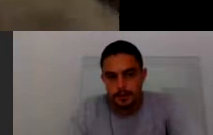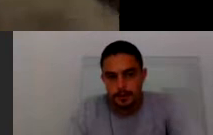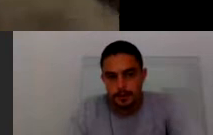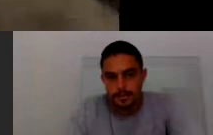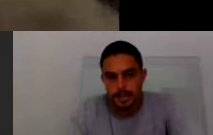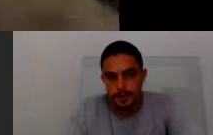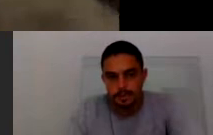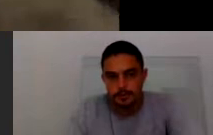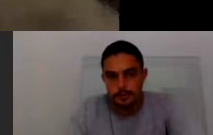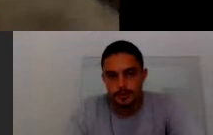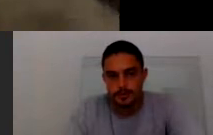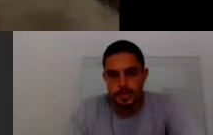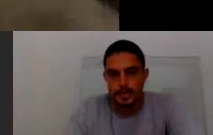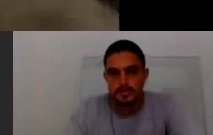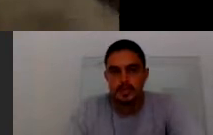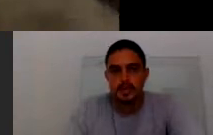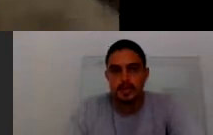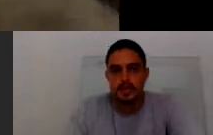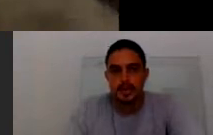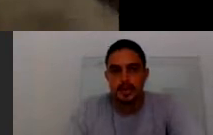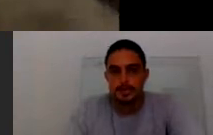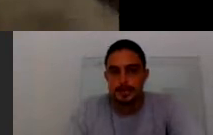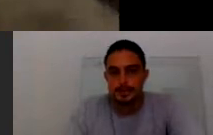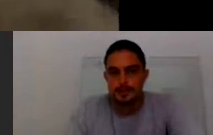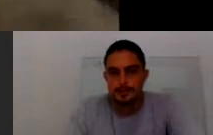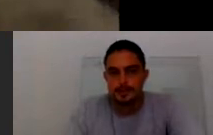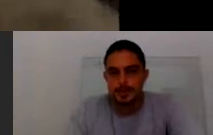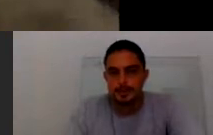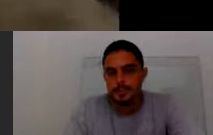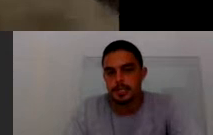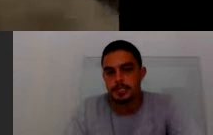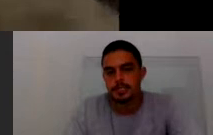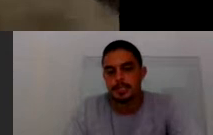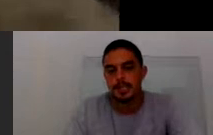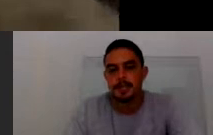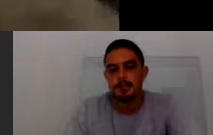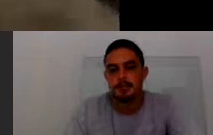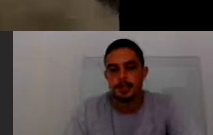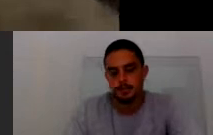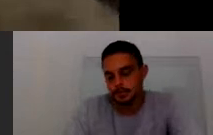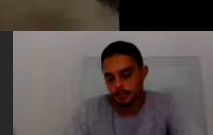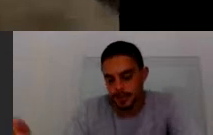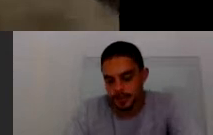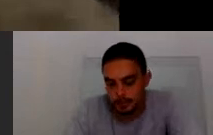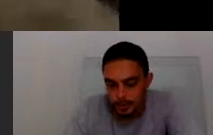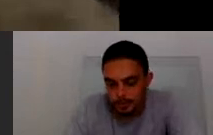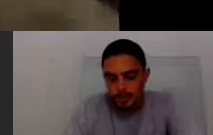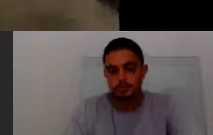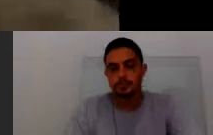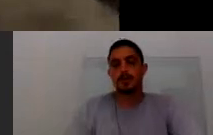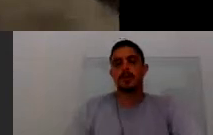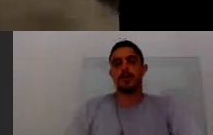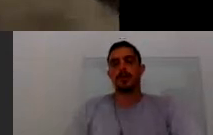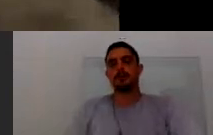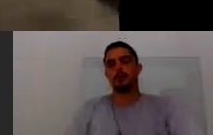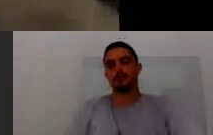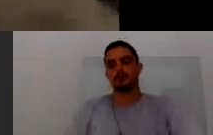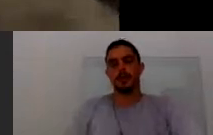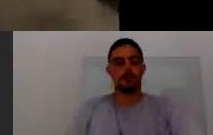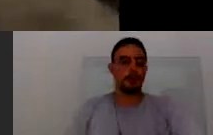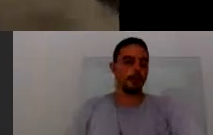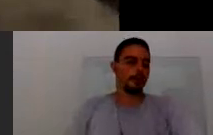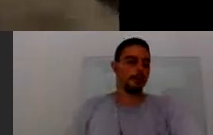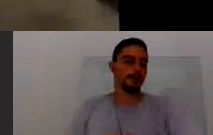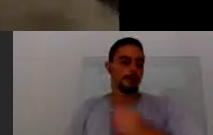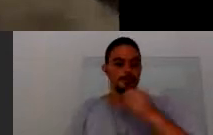ó, erosão nas camadas superficiais, e até mesmo inundações das áreas agrícolas, né? A gente observa muito isso ao